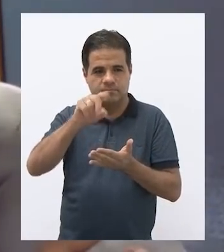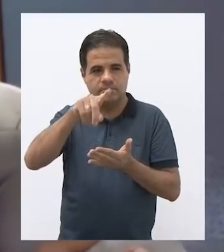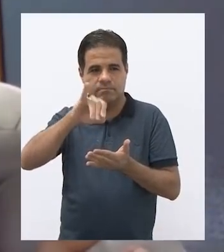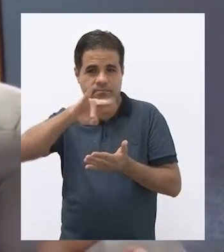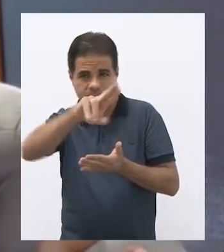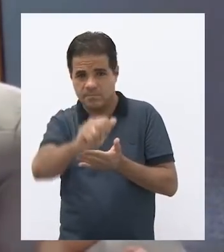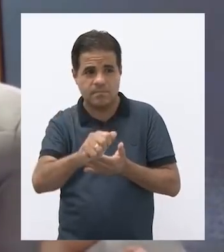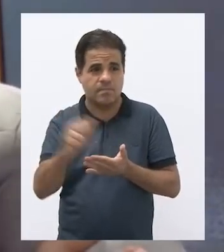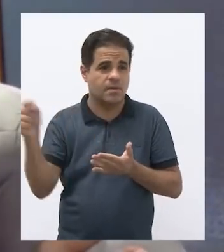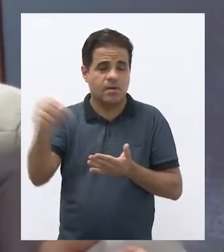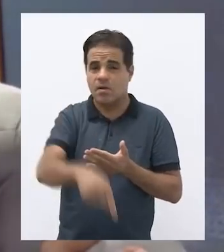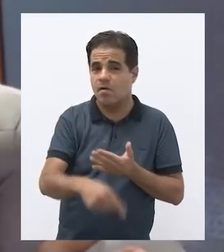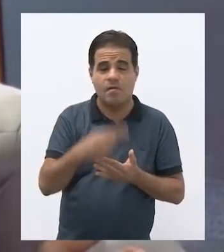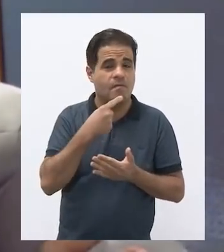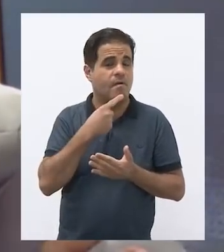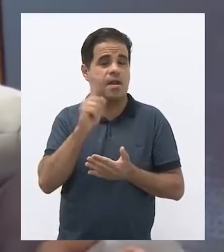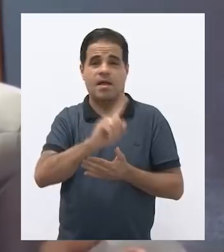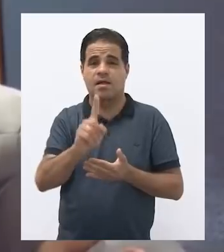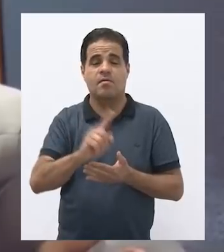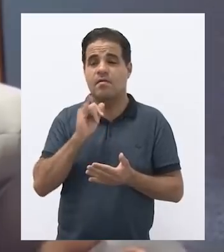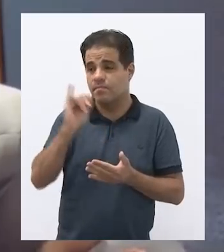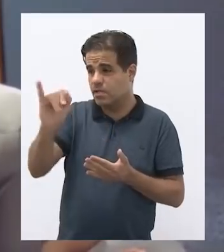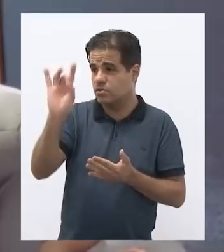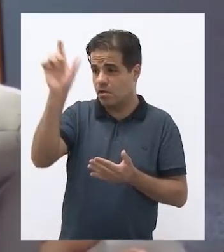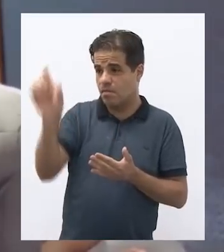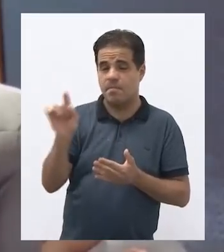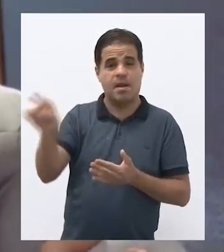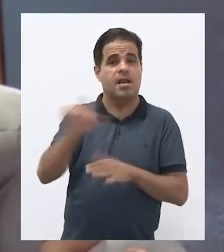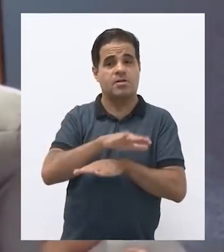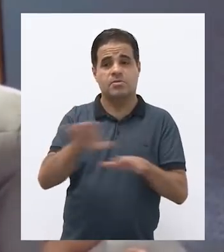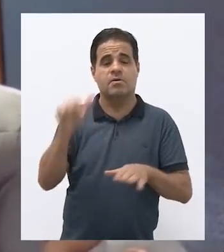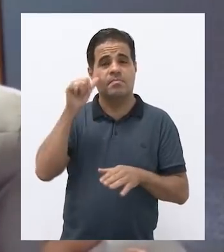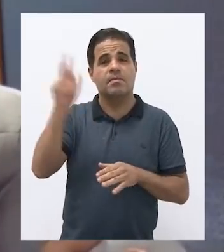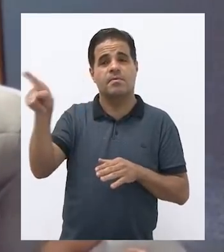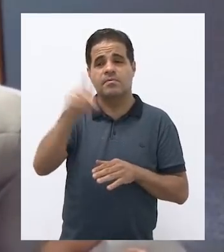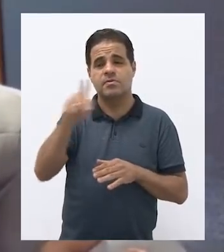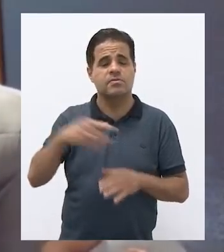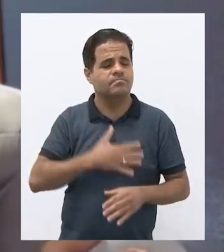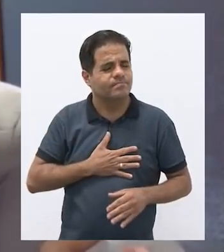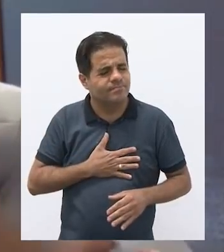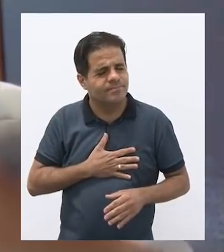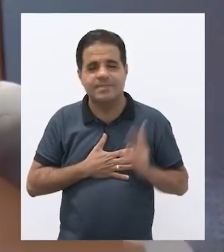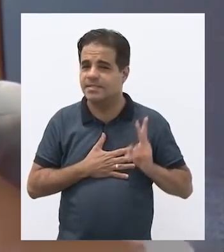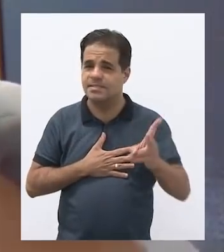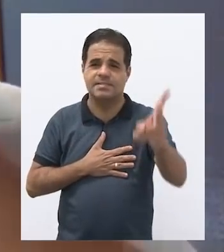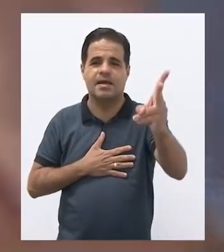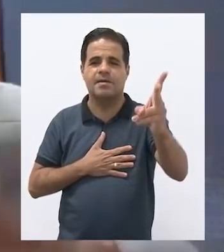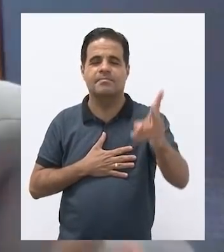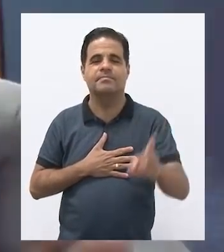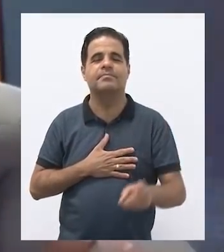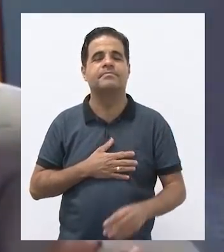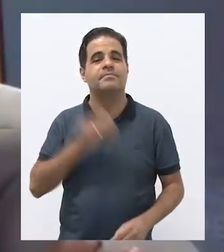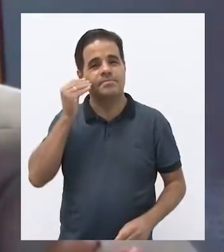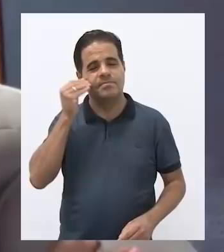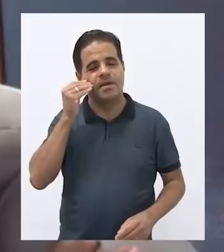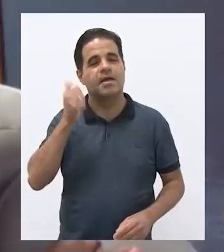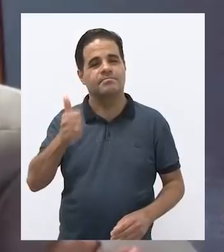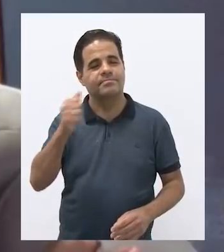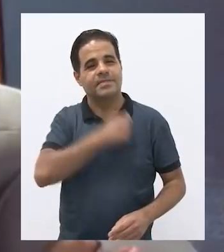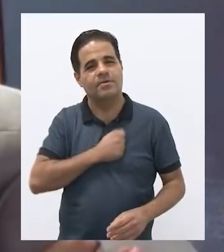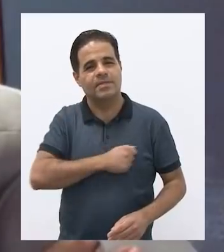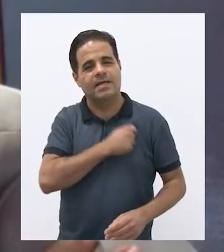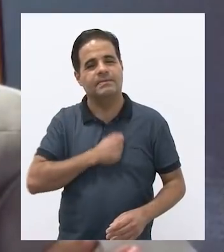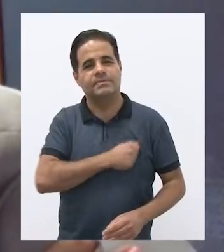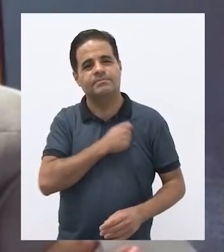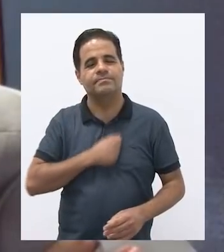dizer aqui de jeito nenhum, vou dizer só para ela agora, que é a minha professora preferida sempre. Beijo, Claudinha,